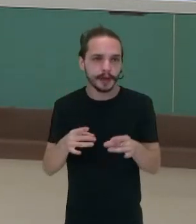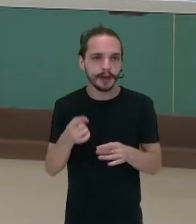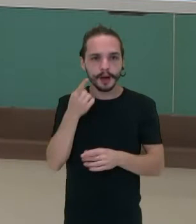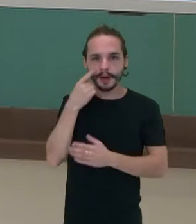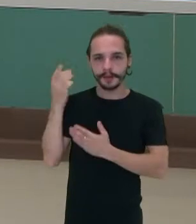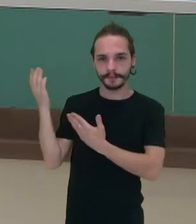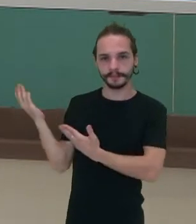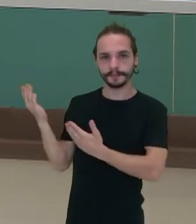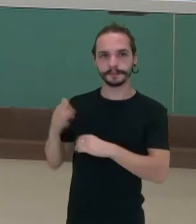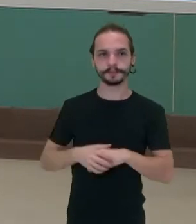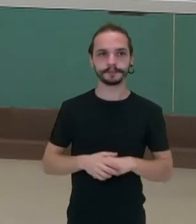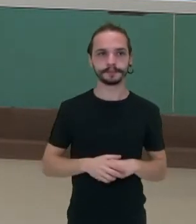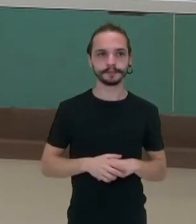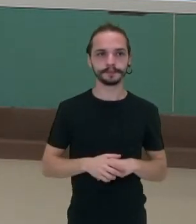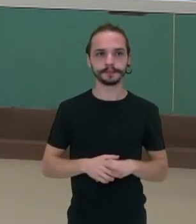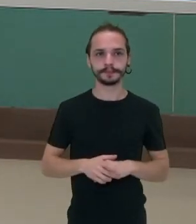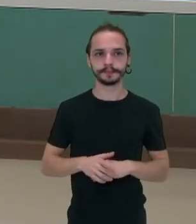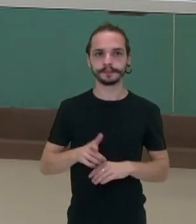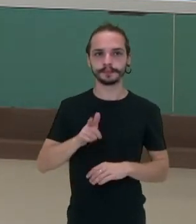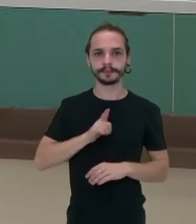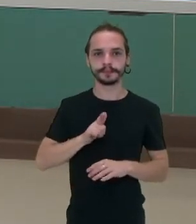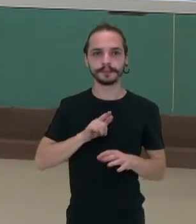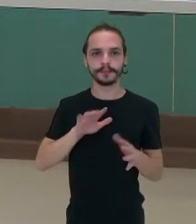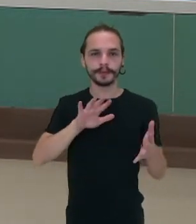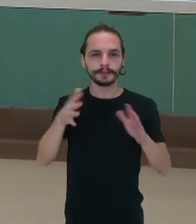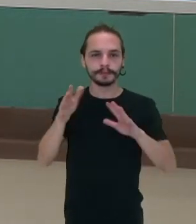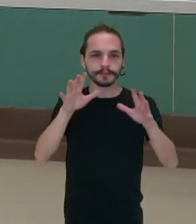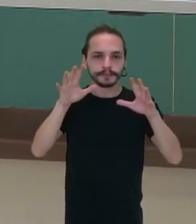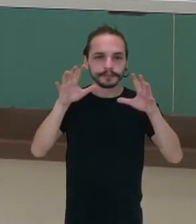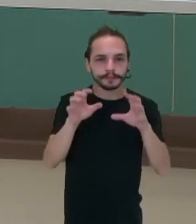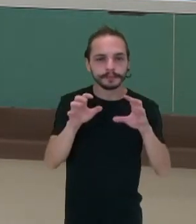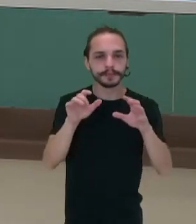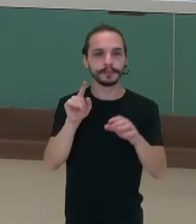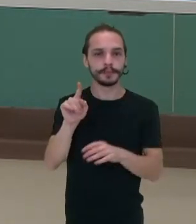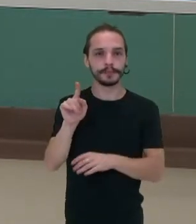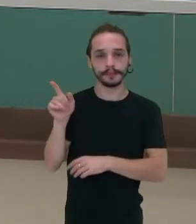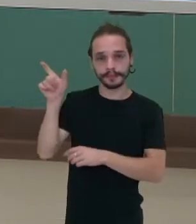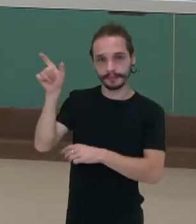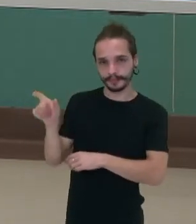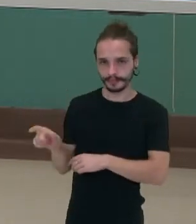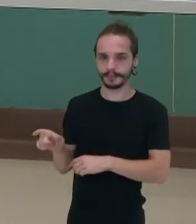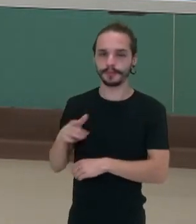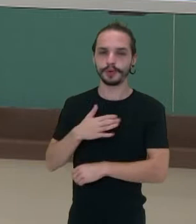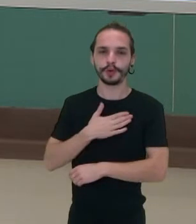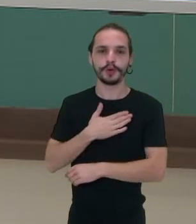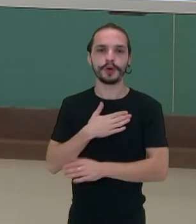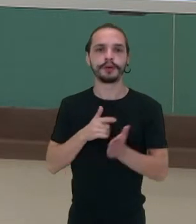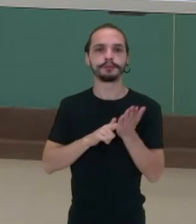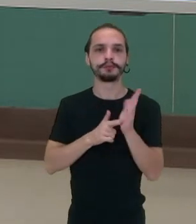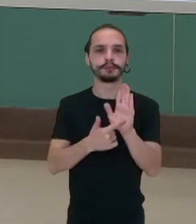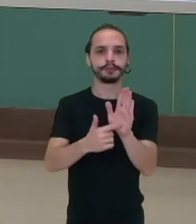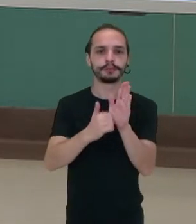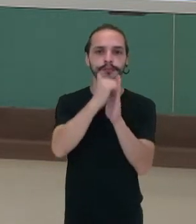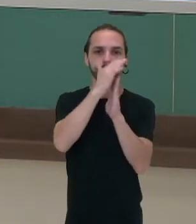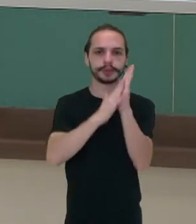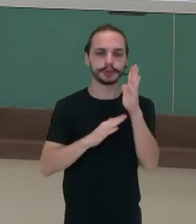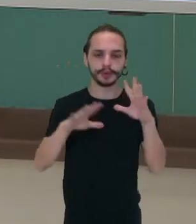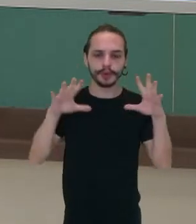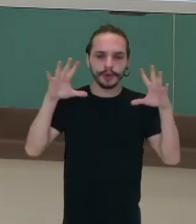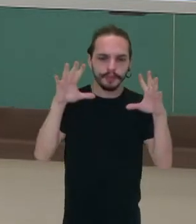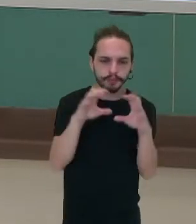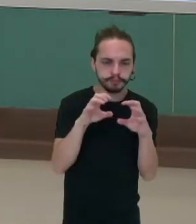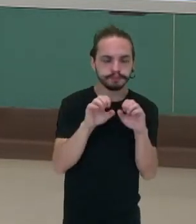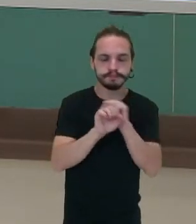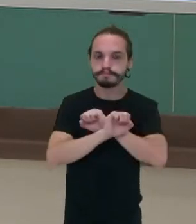ele vai fazer? Obras voltadas para meio tons e penumbras, ou seja, o Rembrandt ele gostava de trazer da plena escuridão o